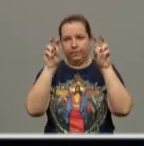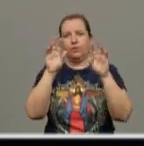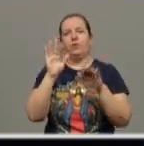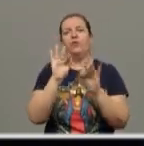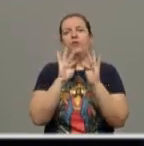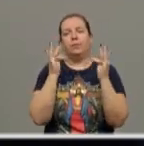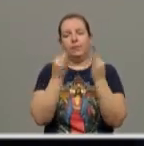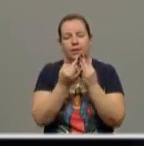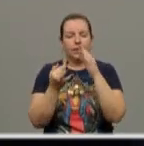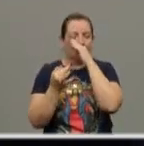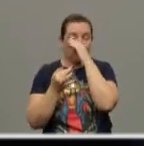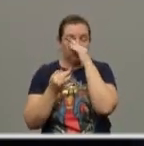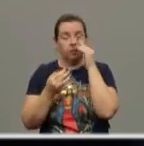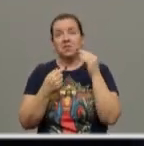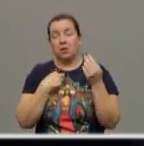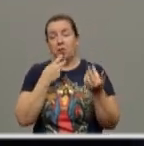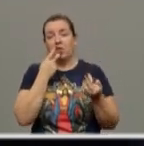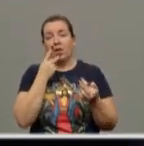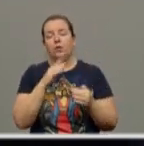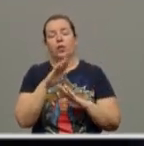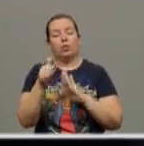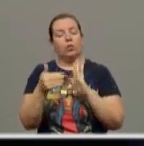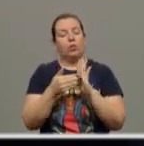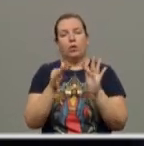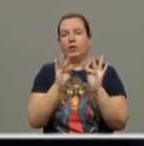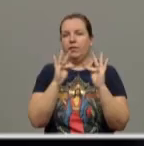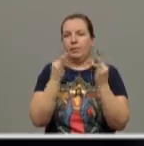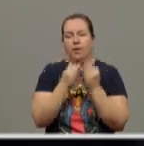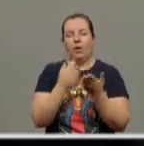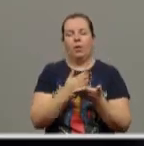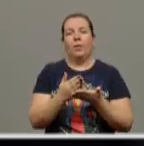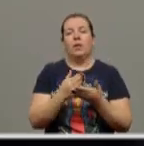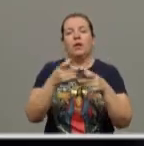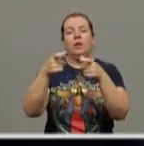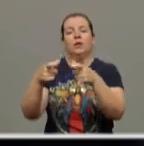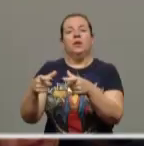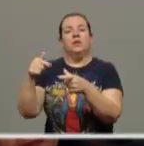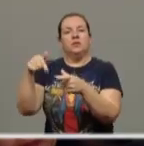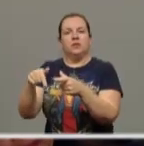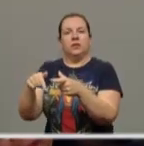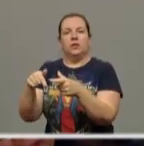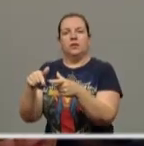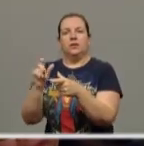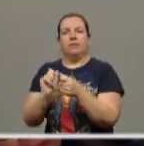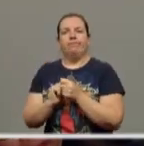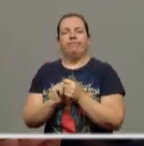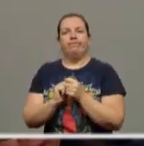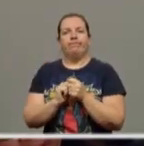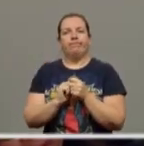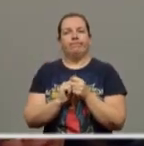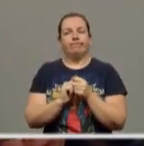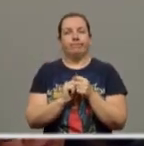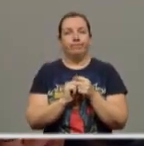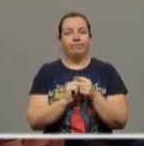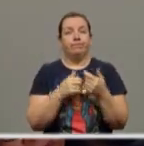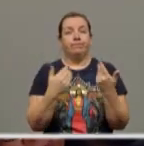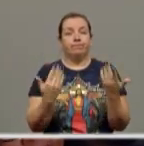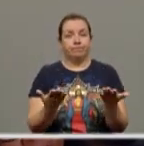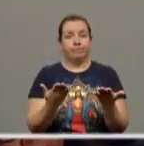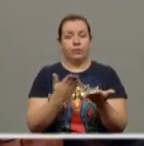isso, que toda família começa onde, gente? Quem é que tenta adivinhar